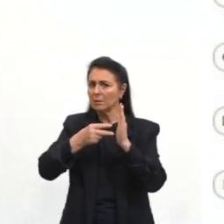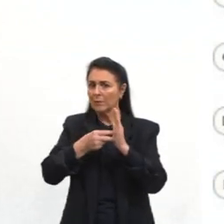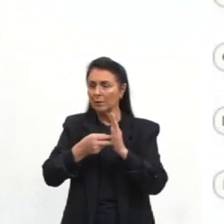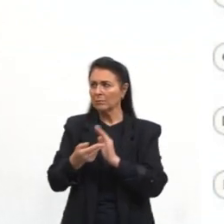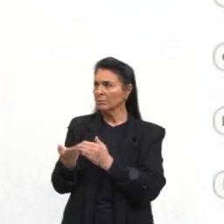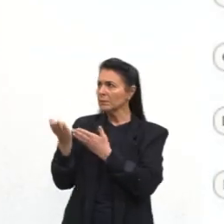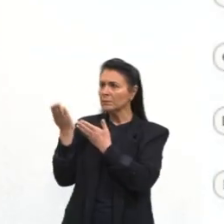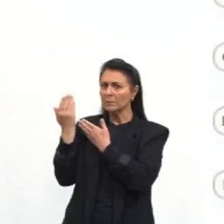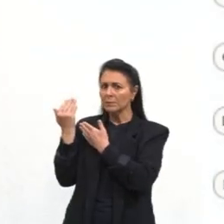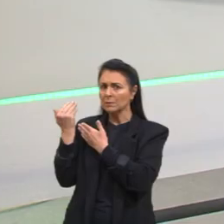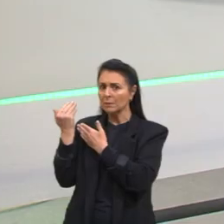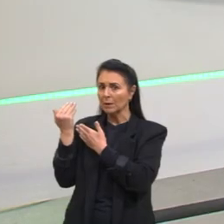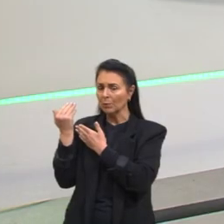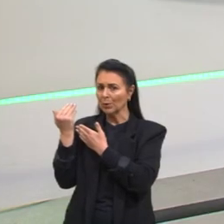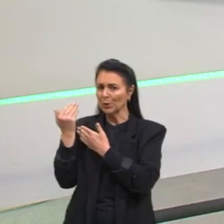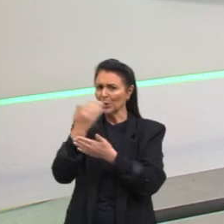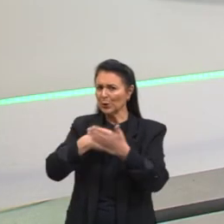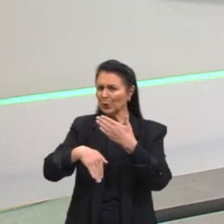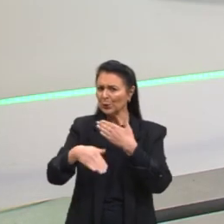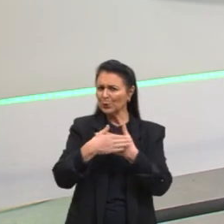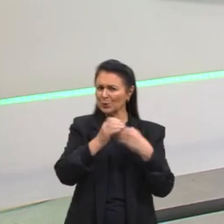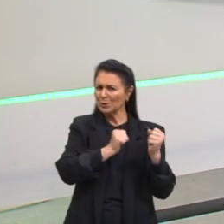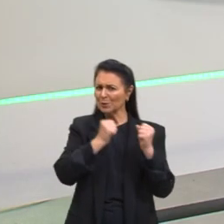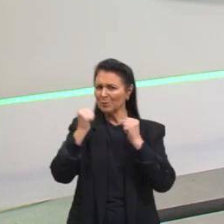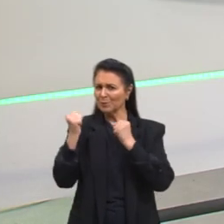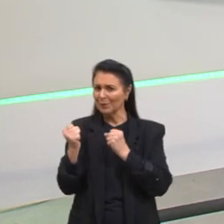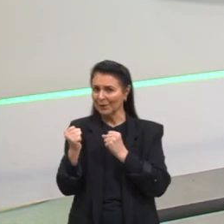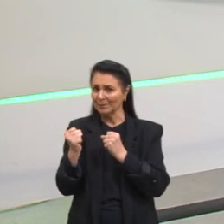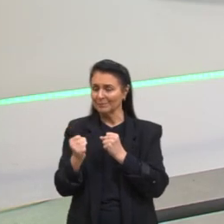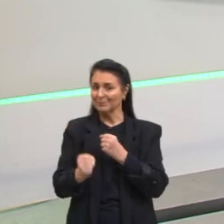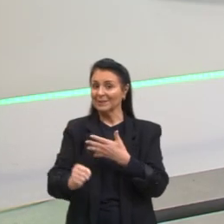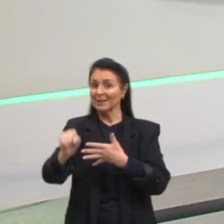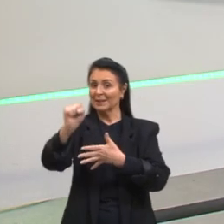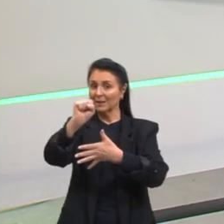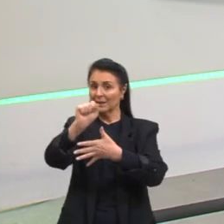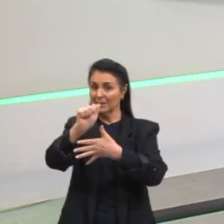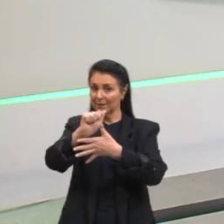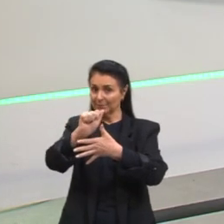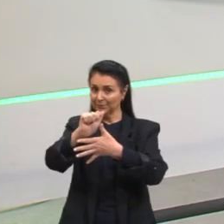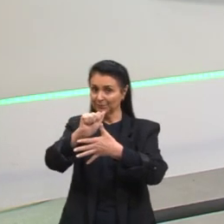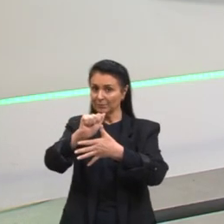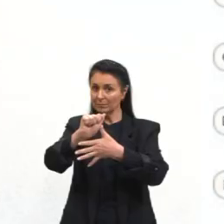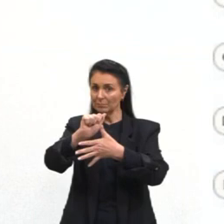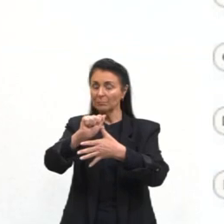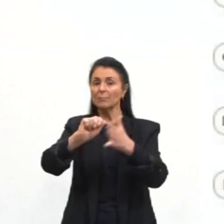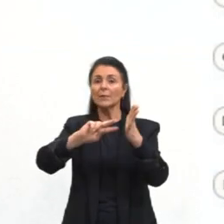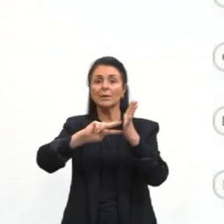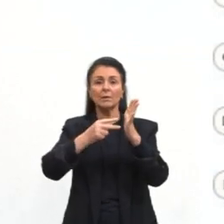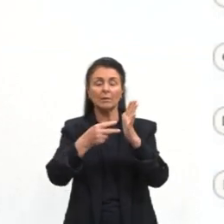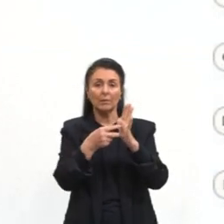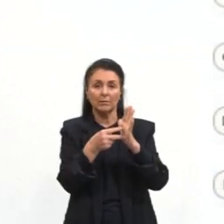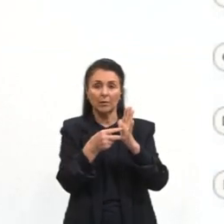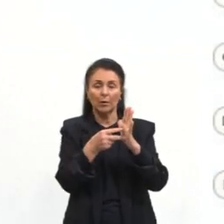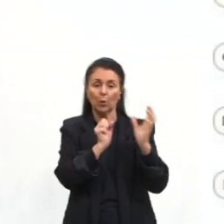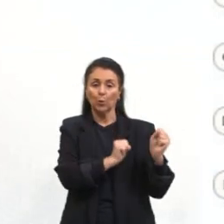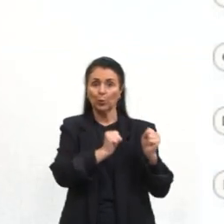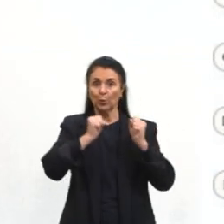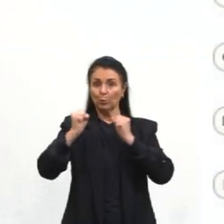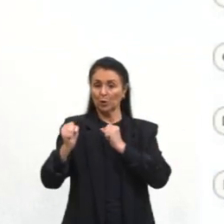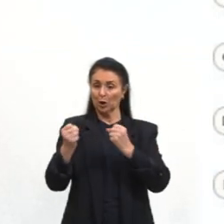passado toda essa imponência queria dizer a lternativa significava entre outros aspectos o